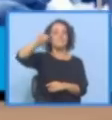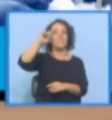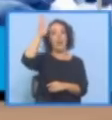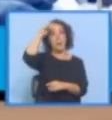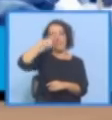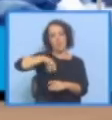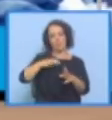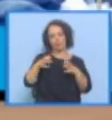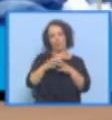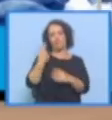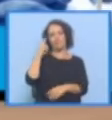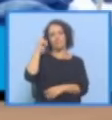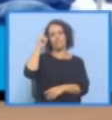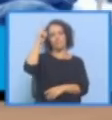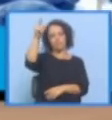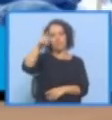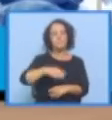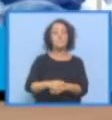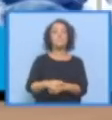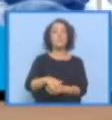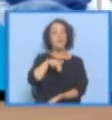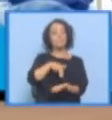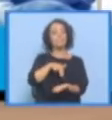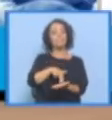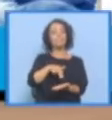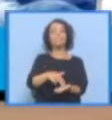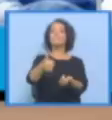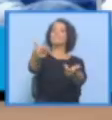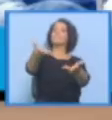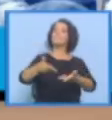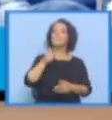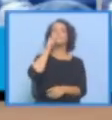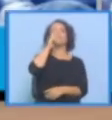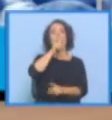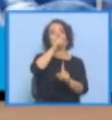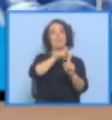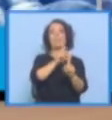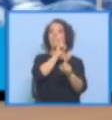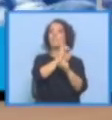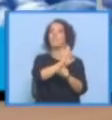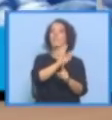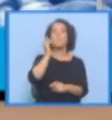Almada. E quem é que foi o cicerone dessa nossa visita? O então ainda padre